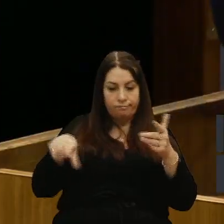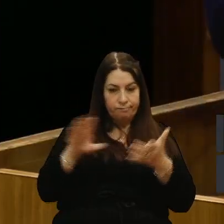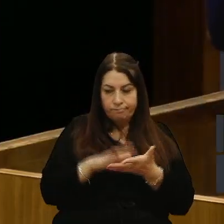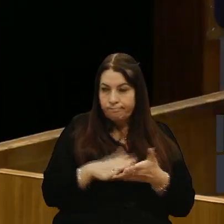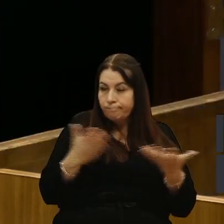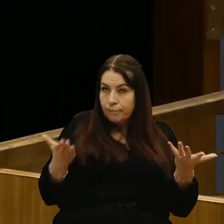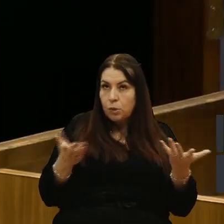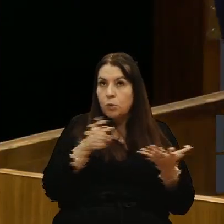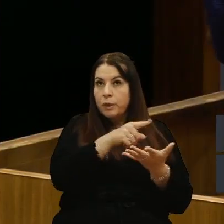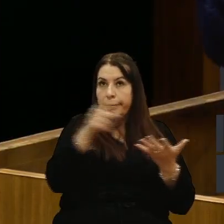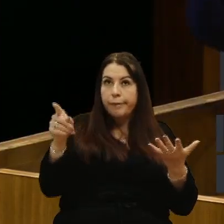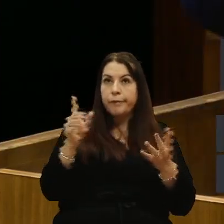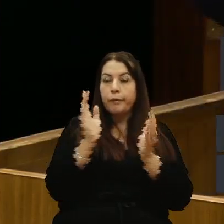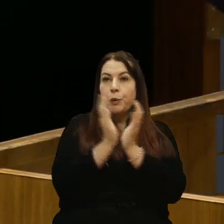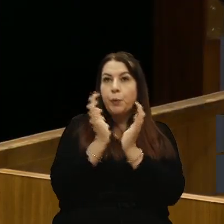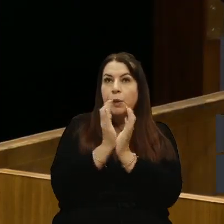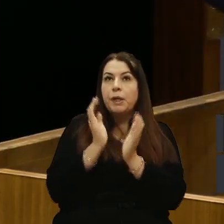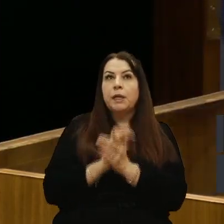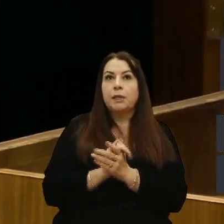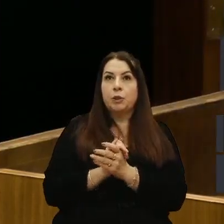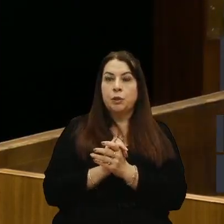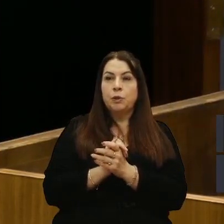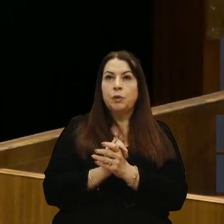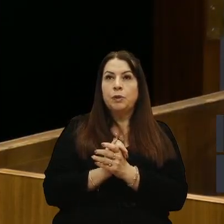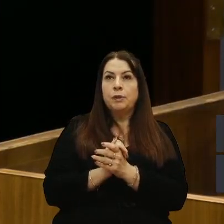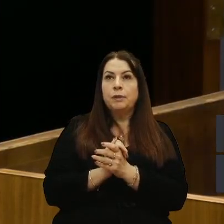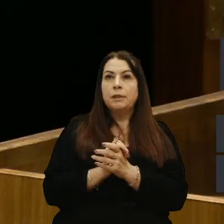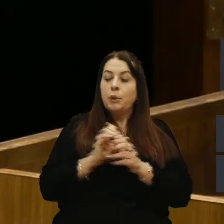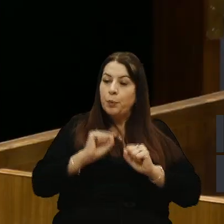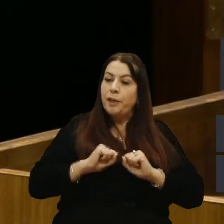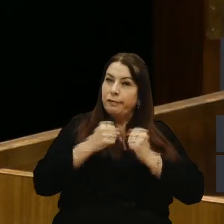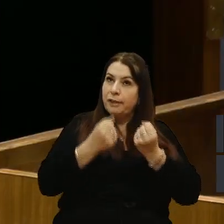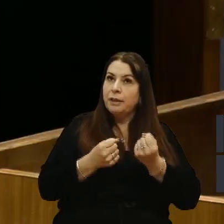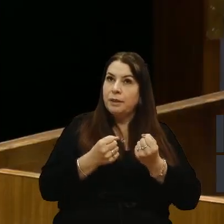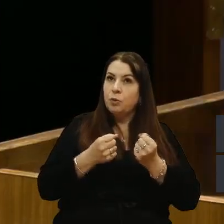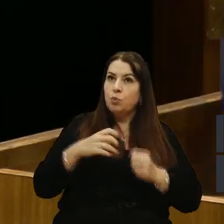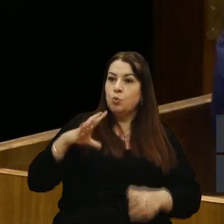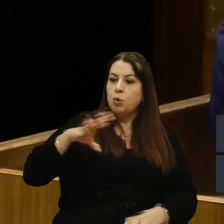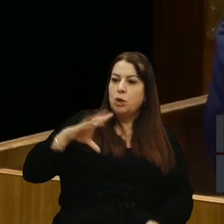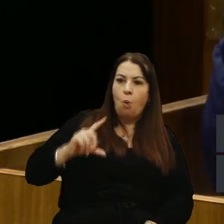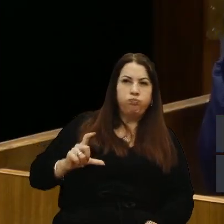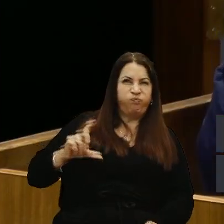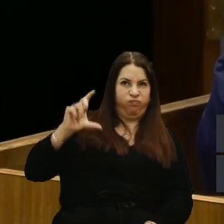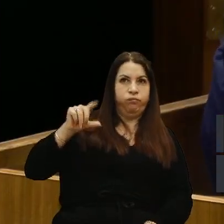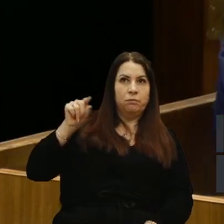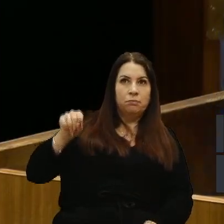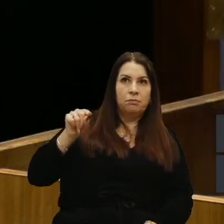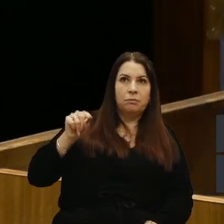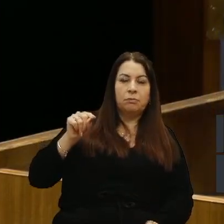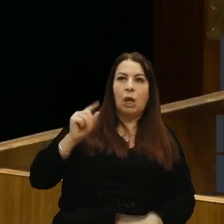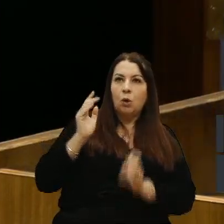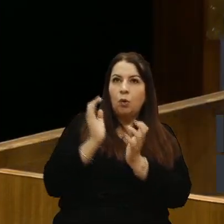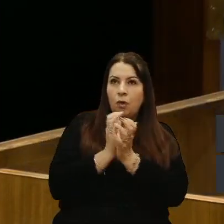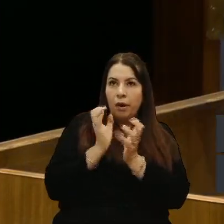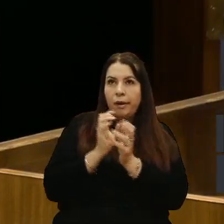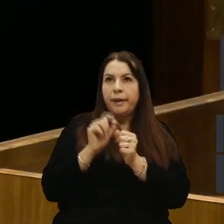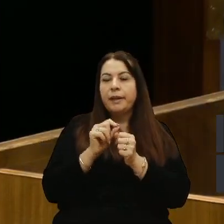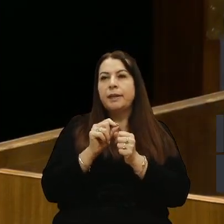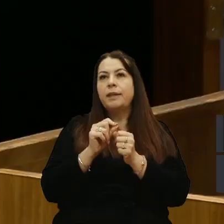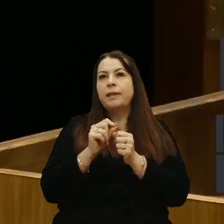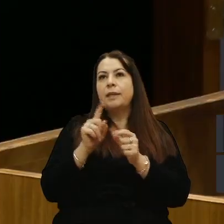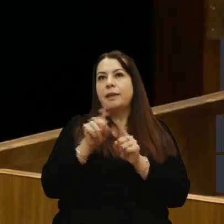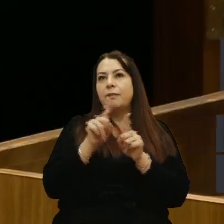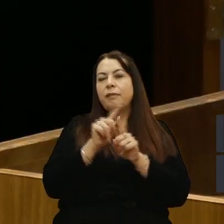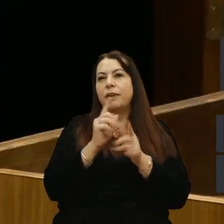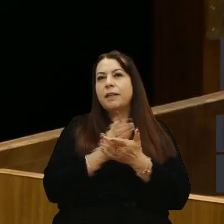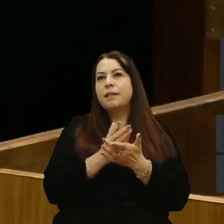Então, esses são os colegas que estão defendendo os super ricos. Colegas que fazem